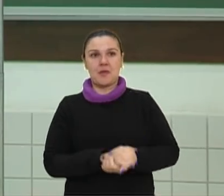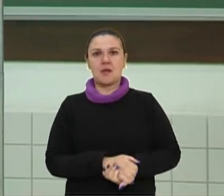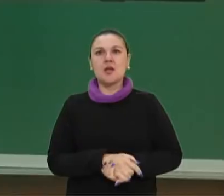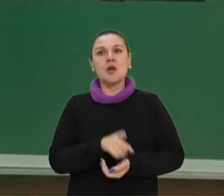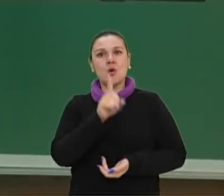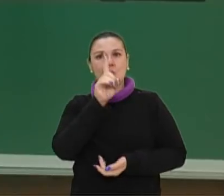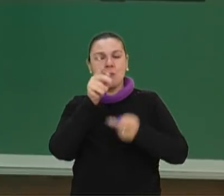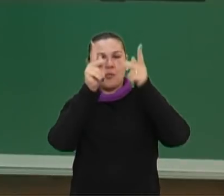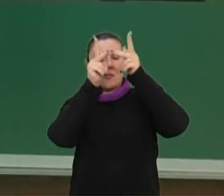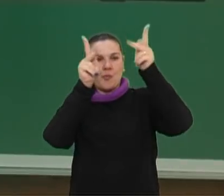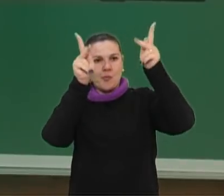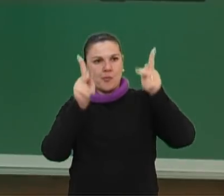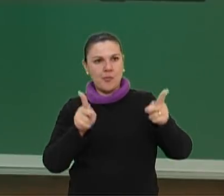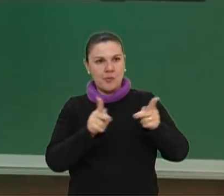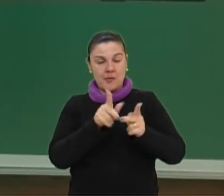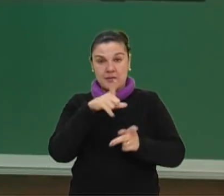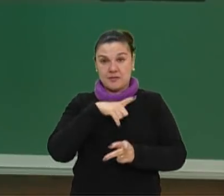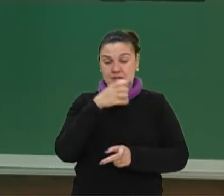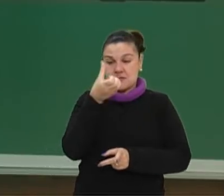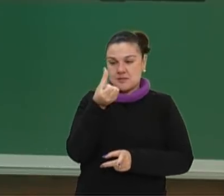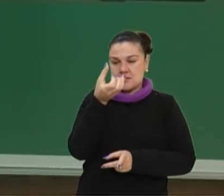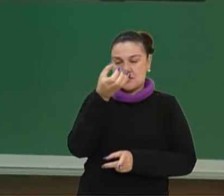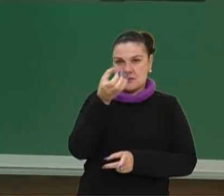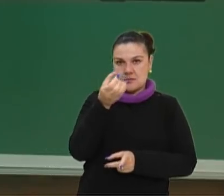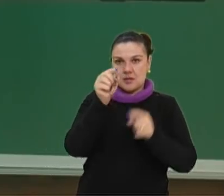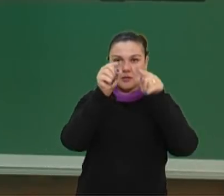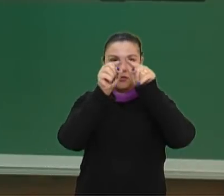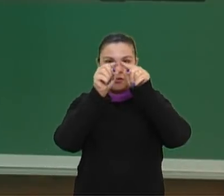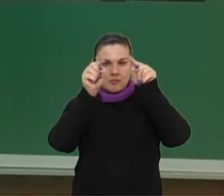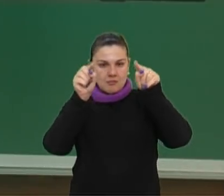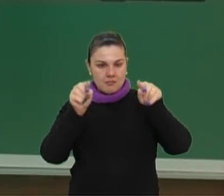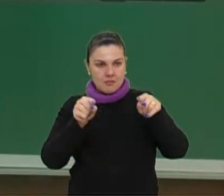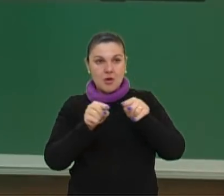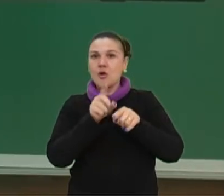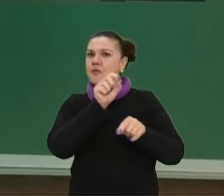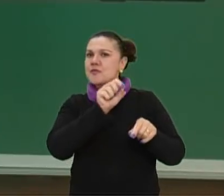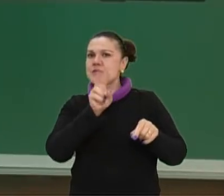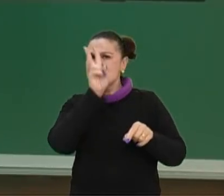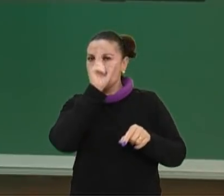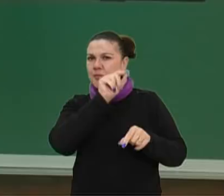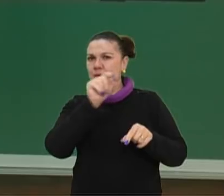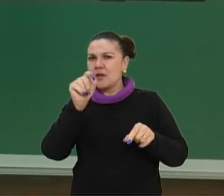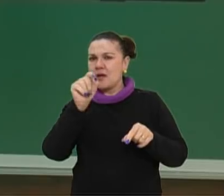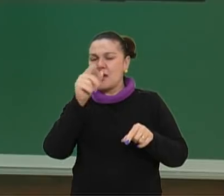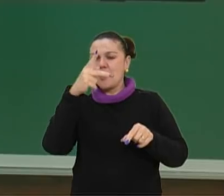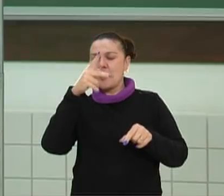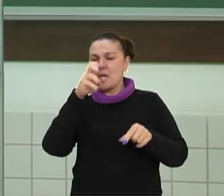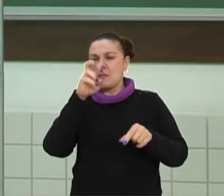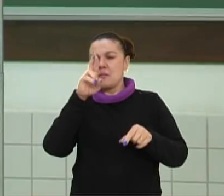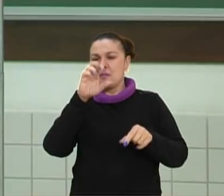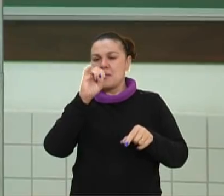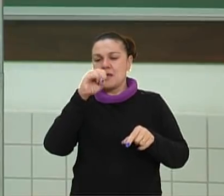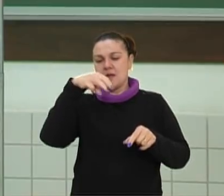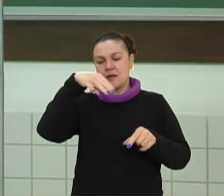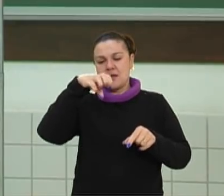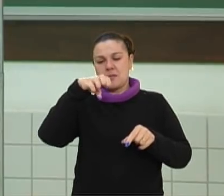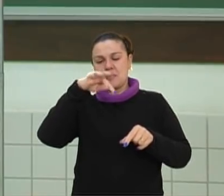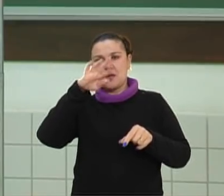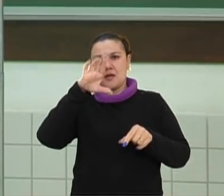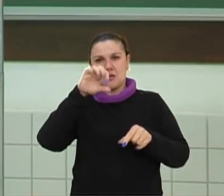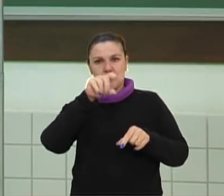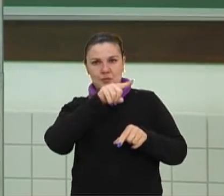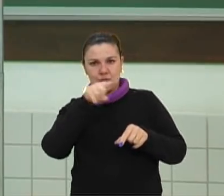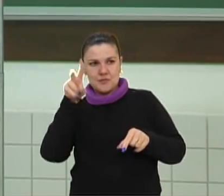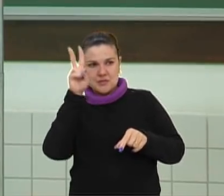um polígono tem 60 centímetros de perímetro, lembram? 60 centímetros, o que vem a ser?